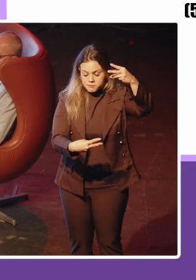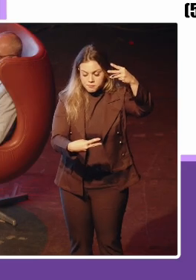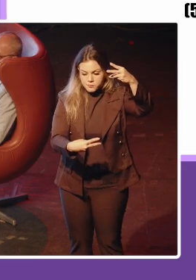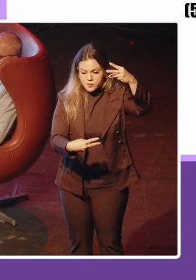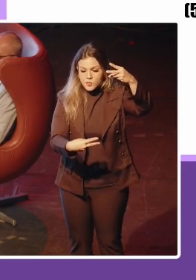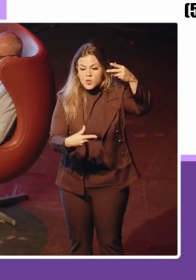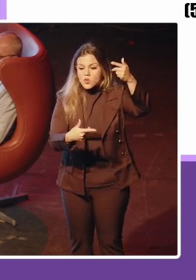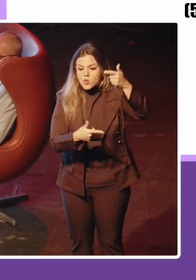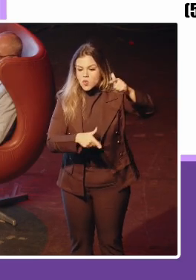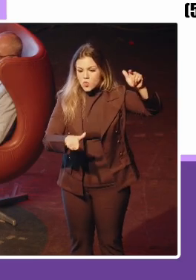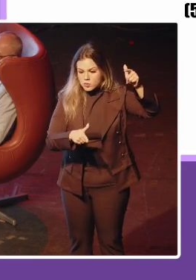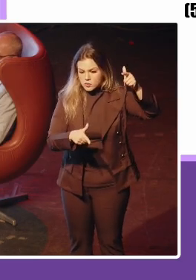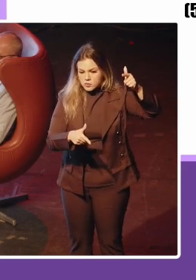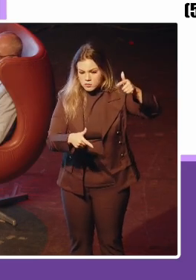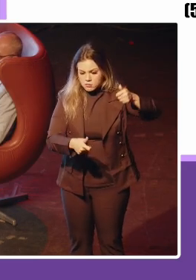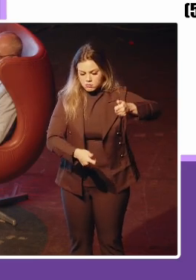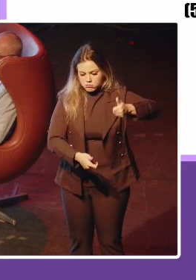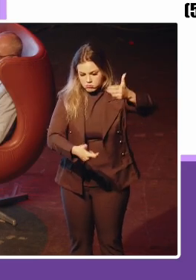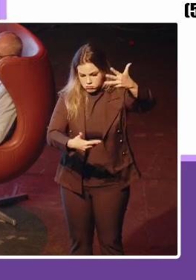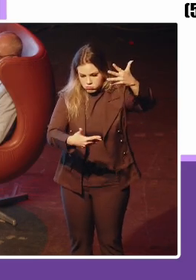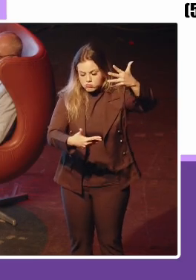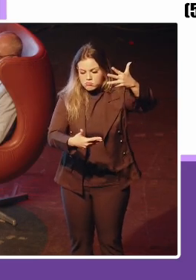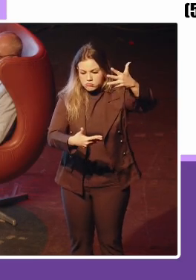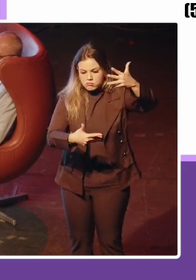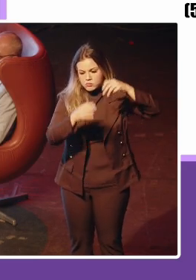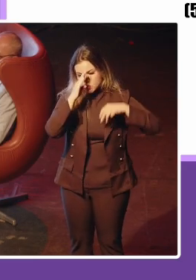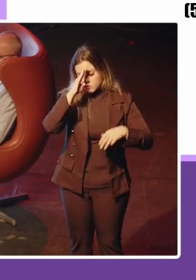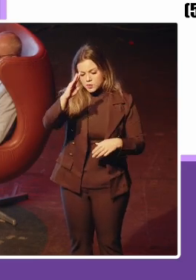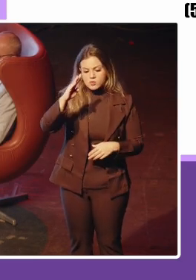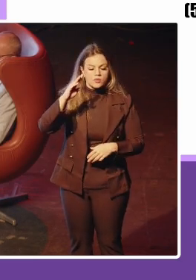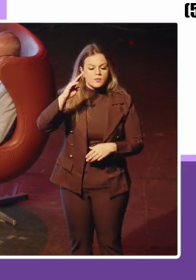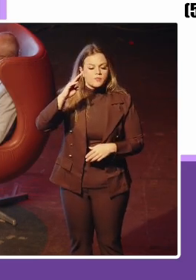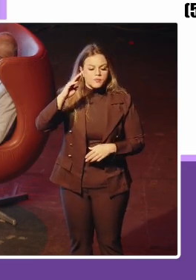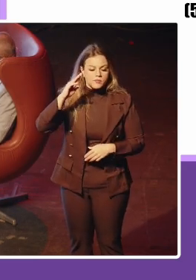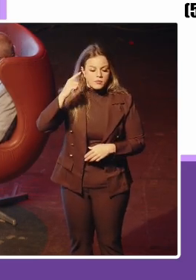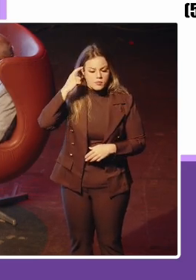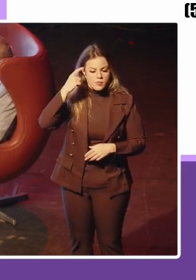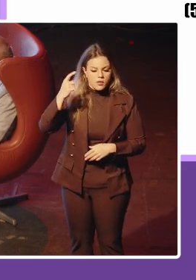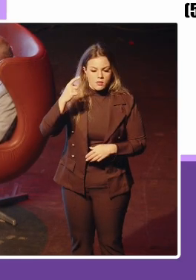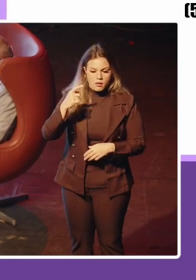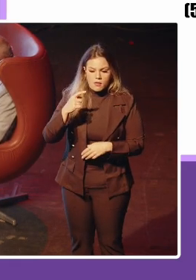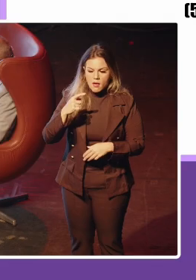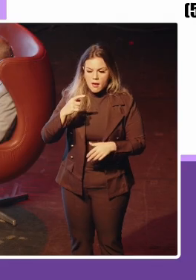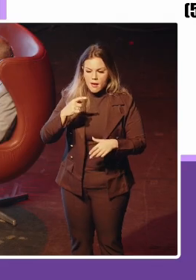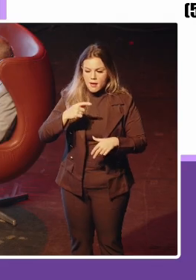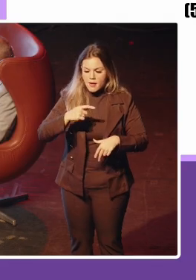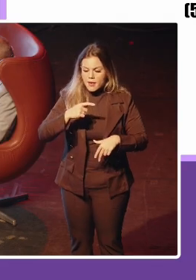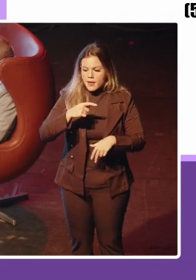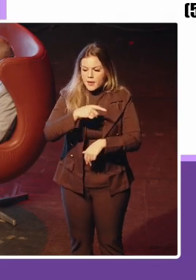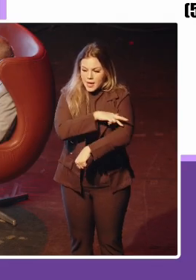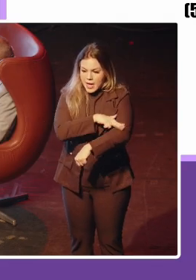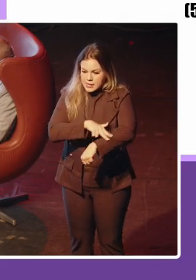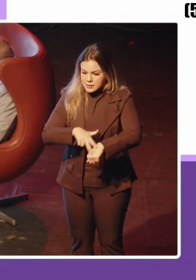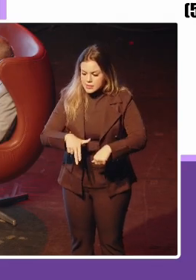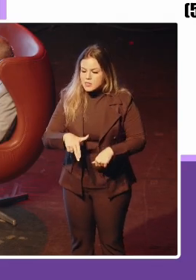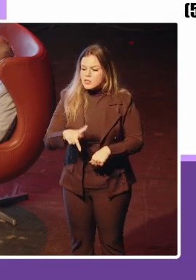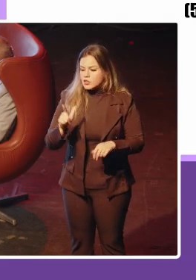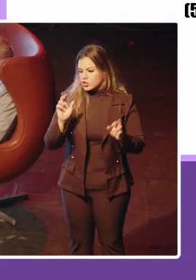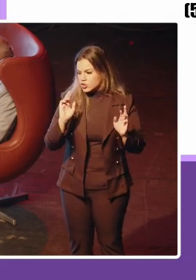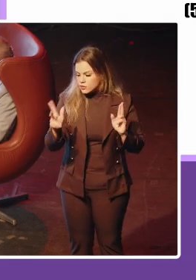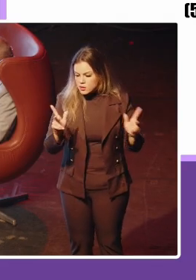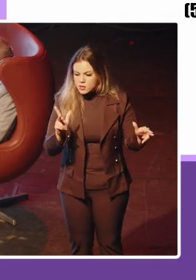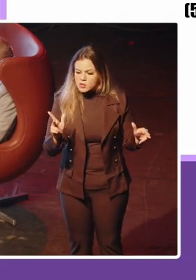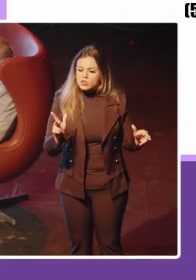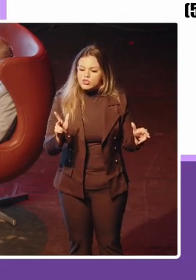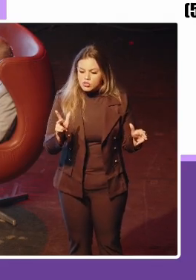déficits, diferenças raciais, também não encontramos grandes. O que muda é a ordem do fator de risco, baixa educação